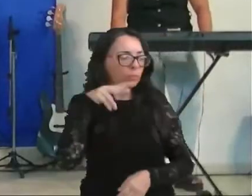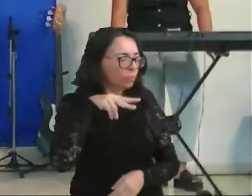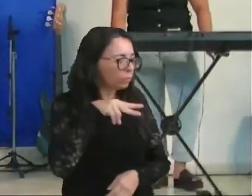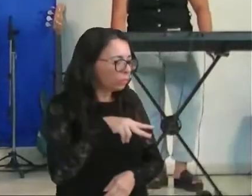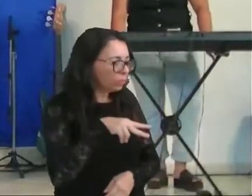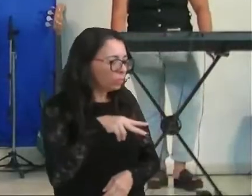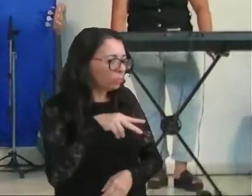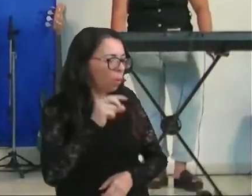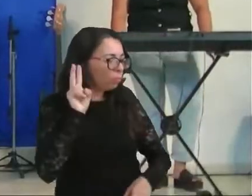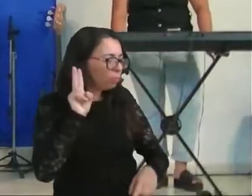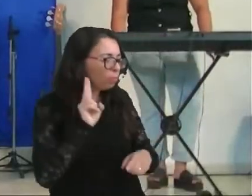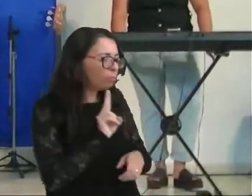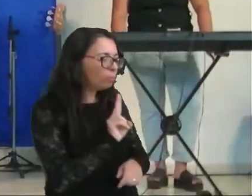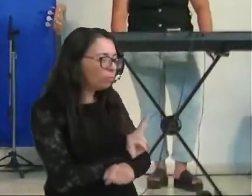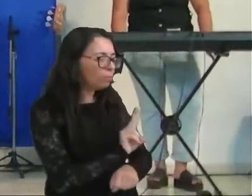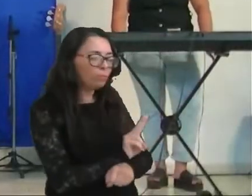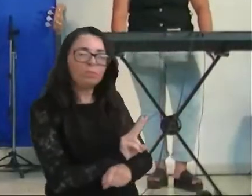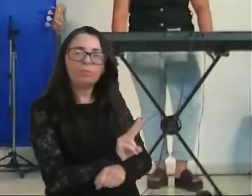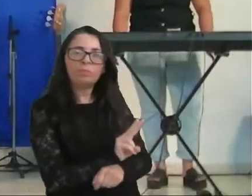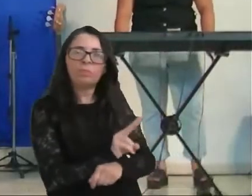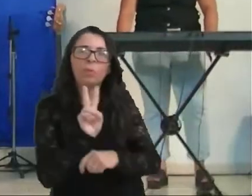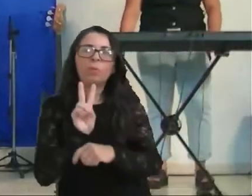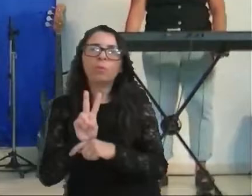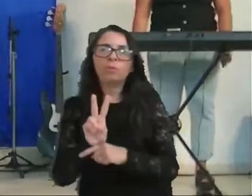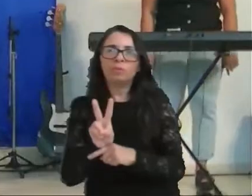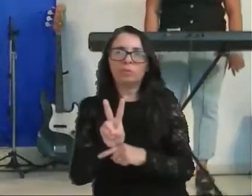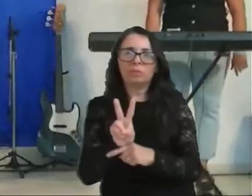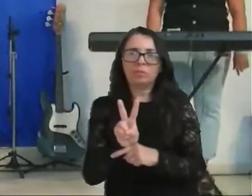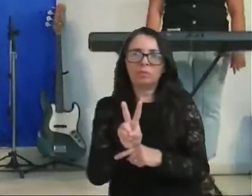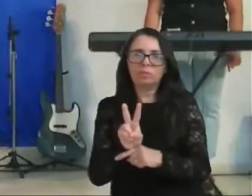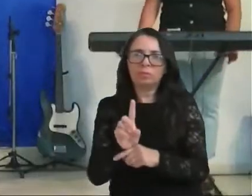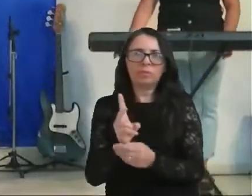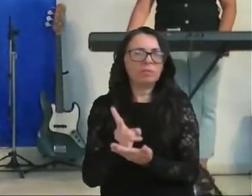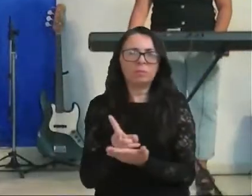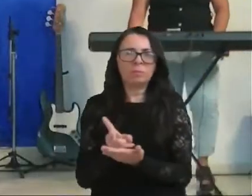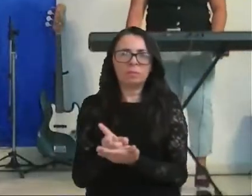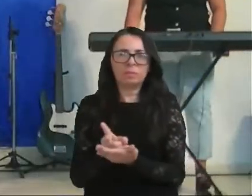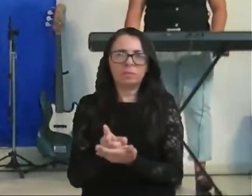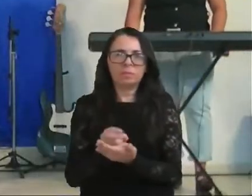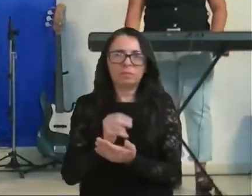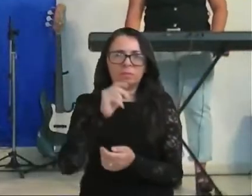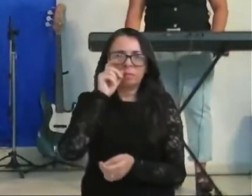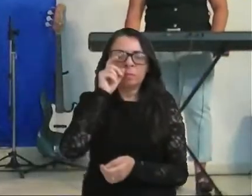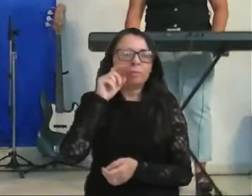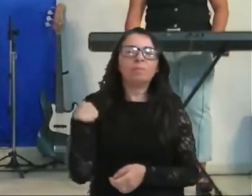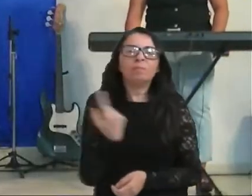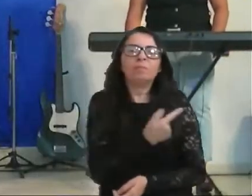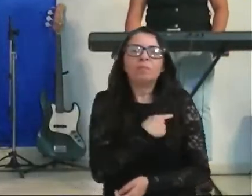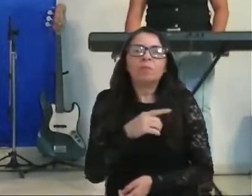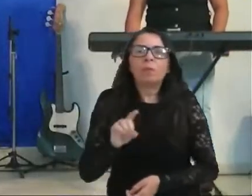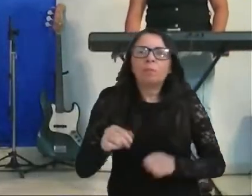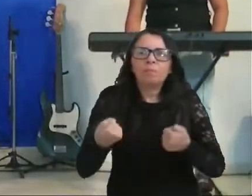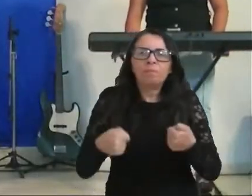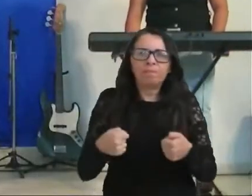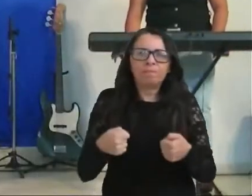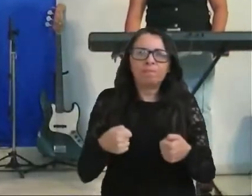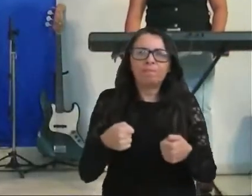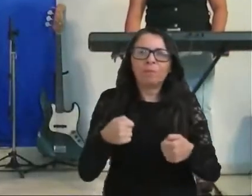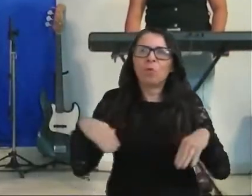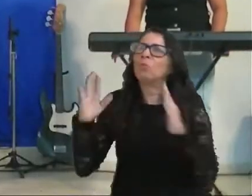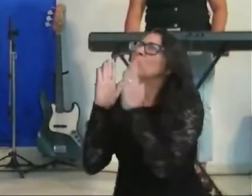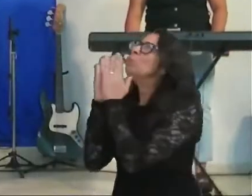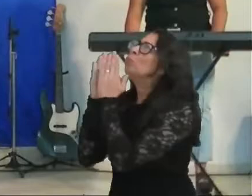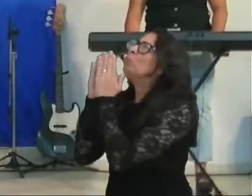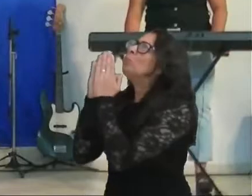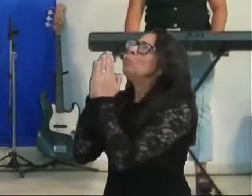do Senhor, e que nós possamos lutar e vencer as provações, vencer as dificuldades com a nossa fé